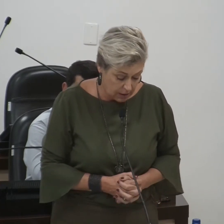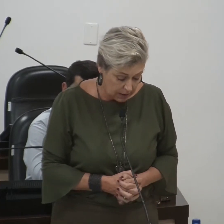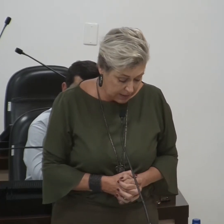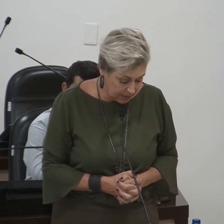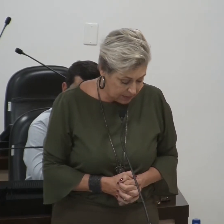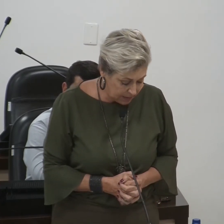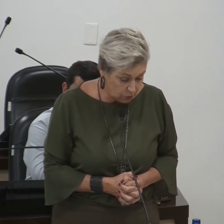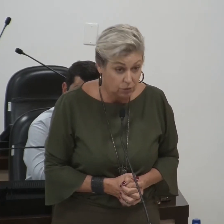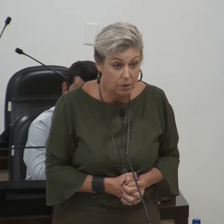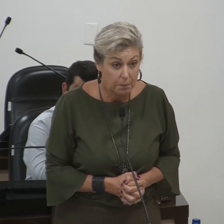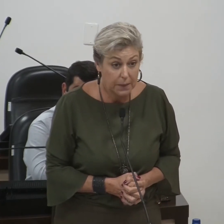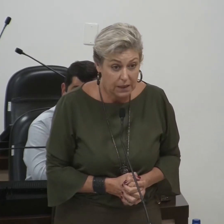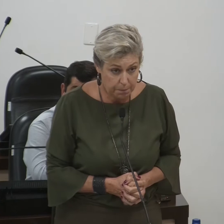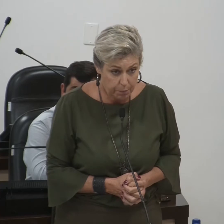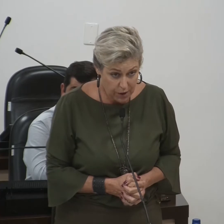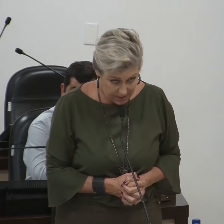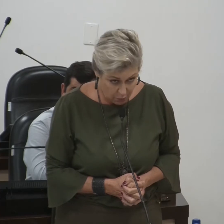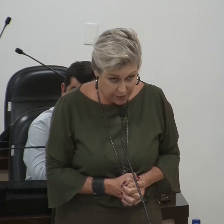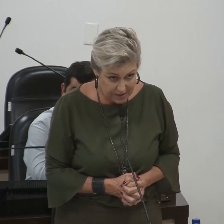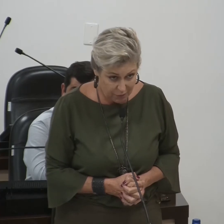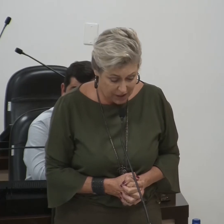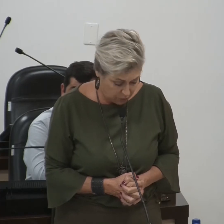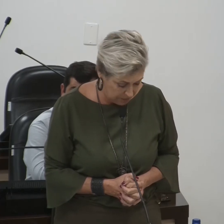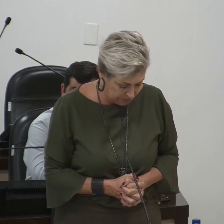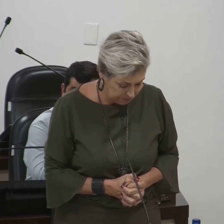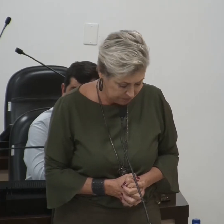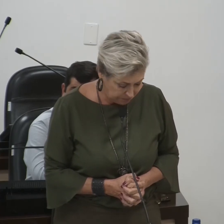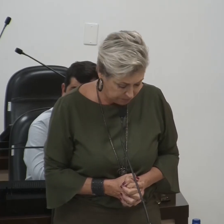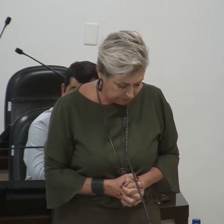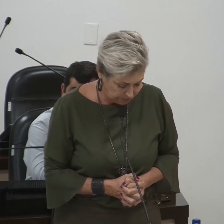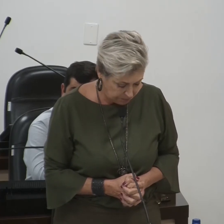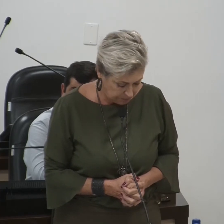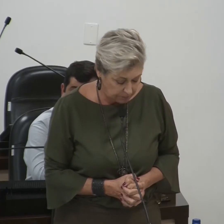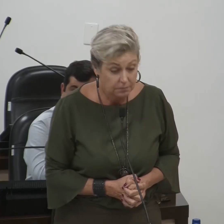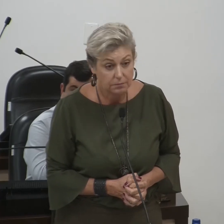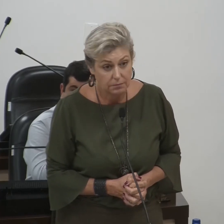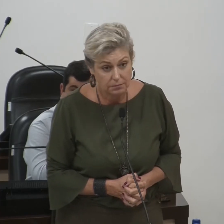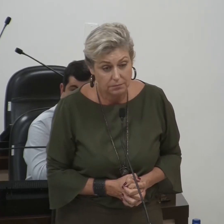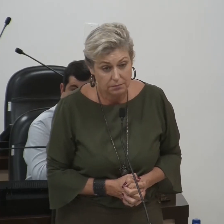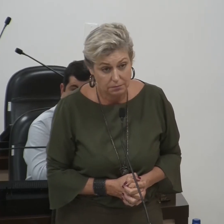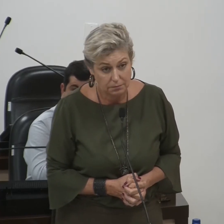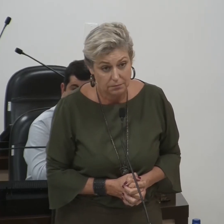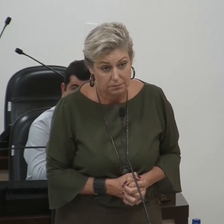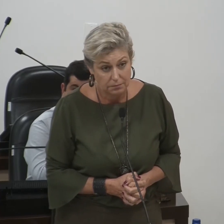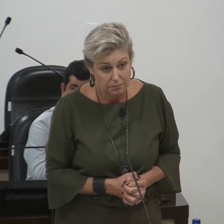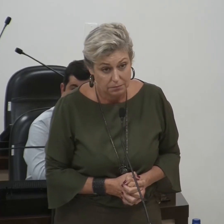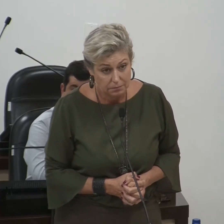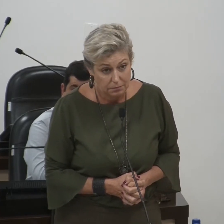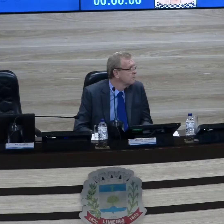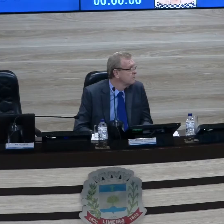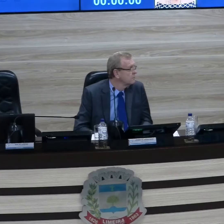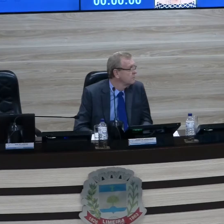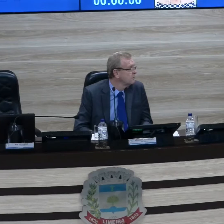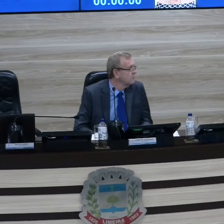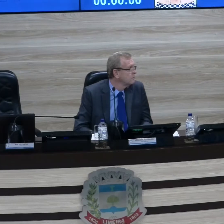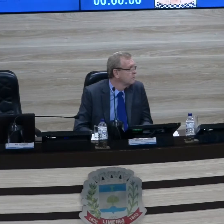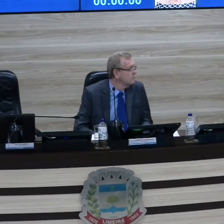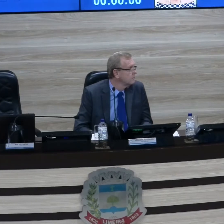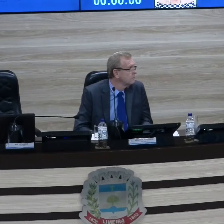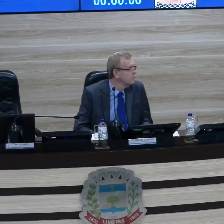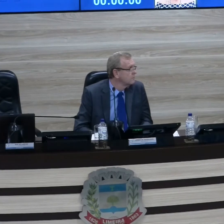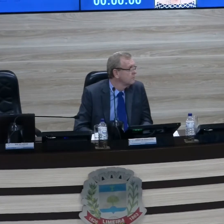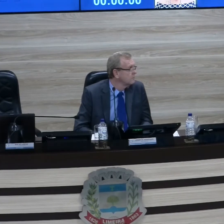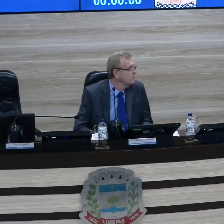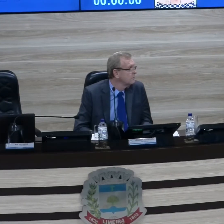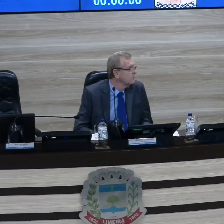estamos tentando manter... Pois não, vereador. A cidade de Campinas tem 8 óbitos, infelizmente,